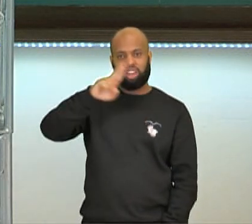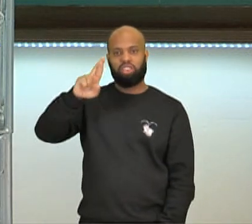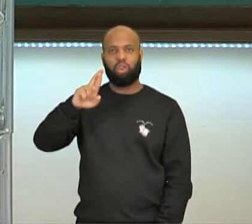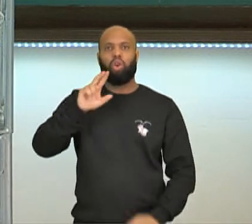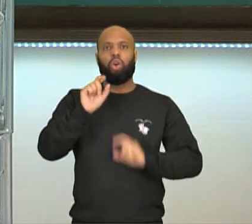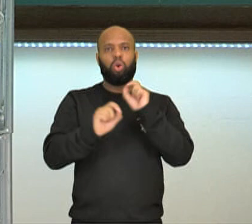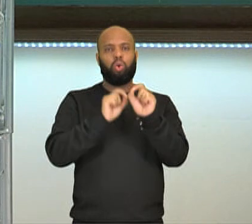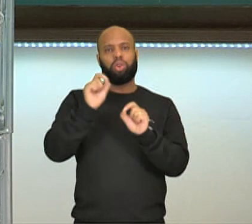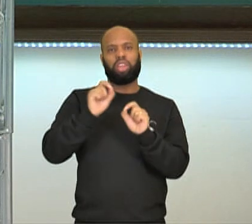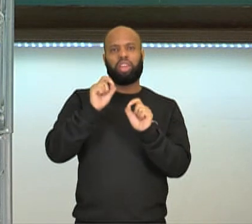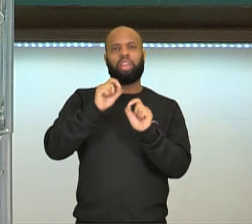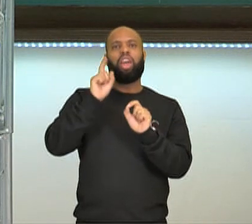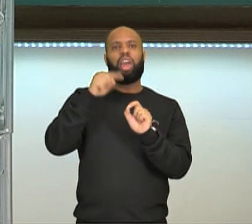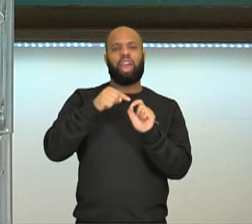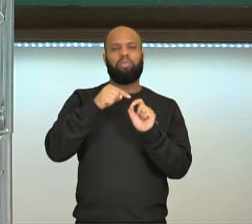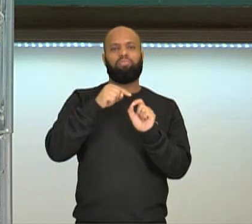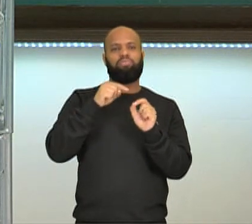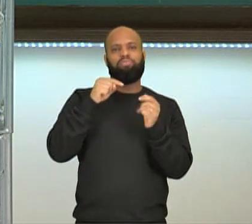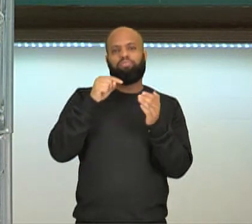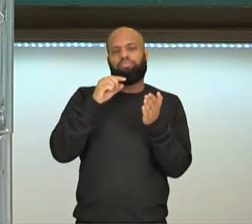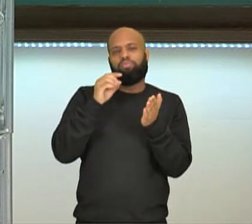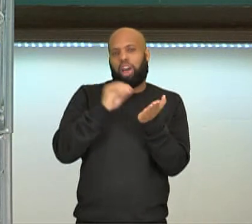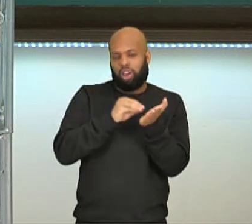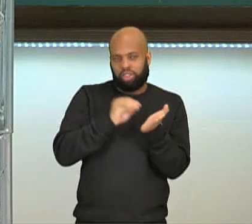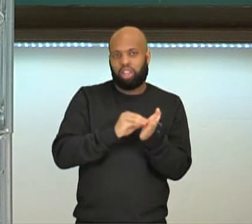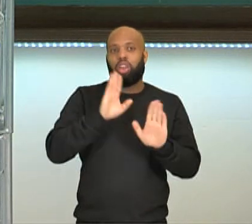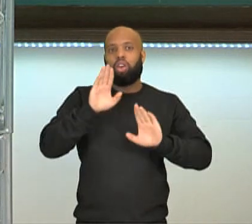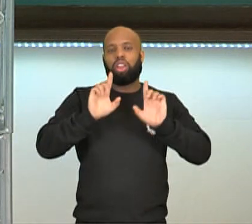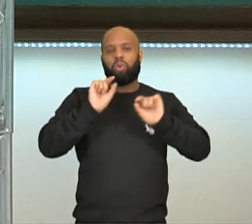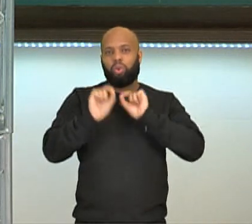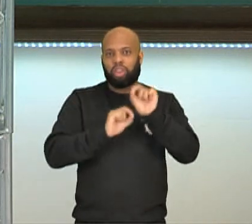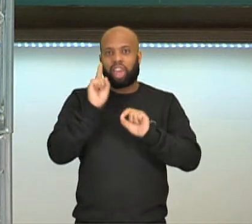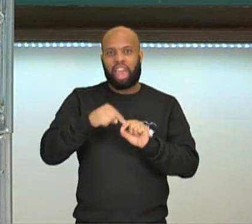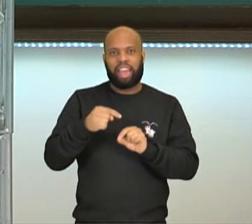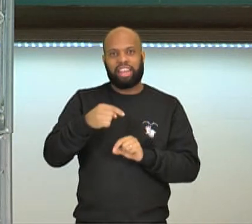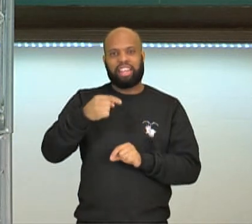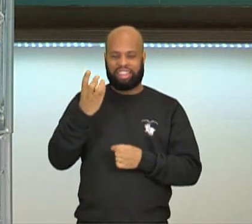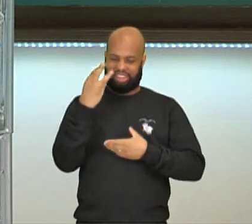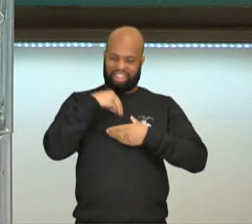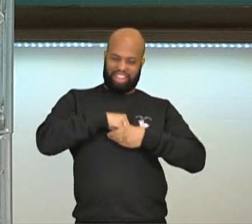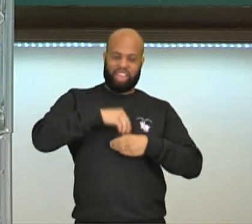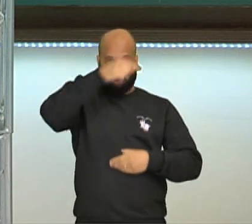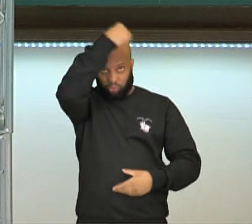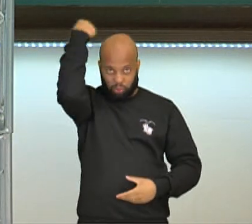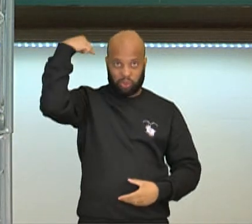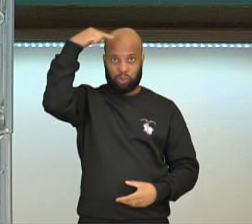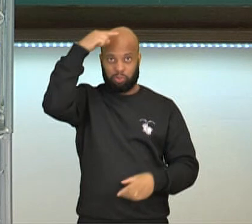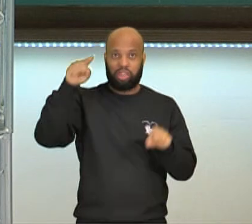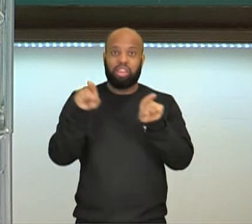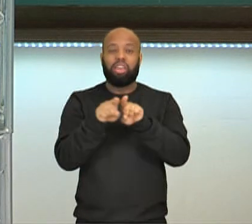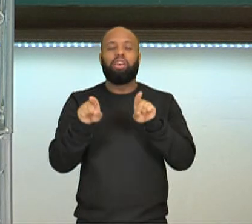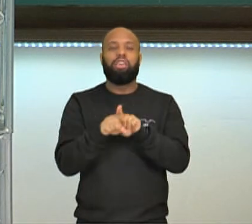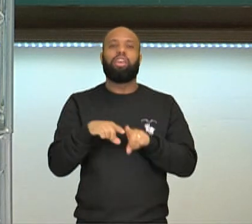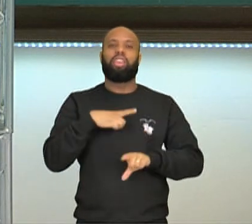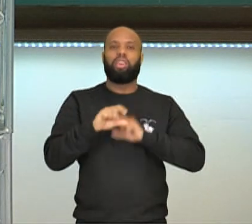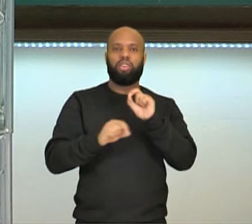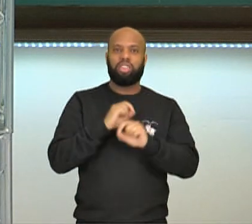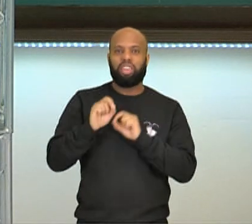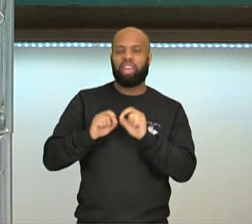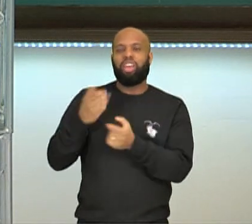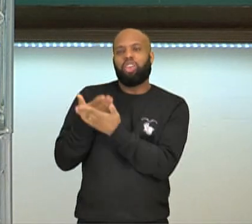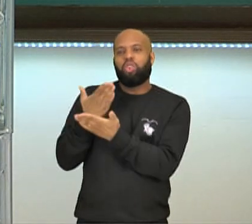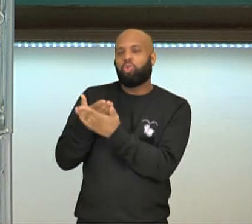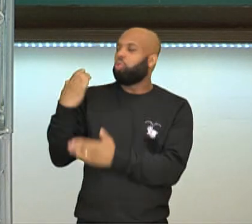Aí pronto, é um conforto espiritual e acadêmico perfeito, né? Digamos que essa seria a ideia perfeita da pessoa colocar a sua